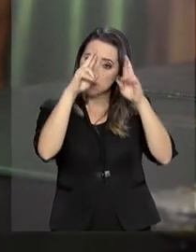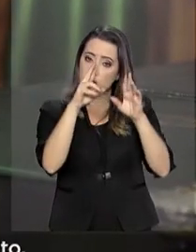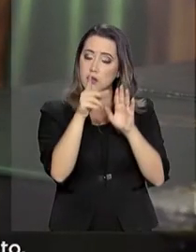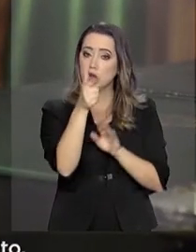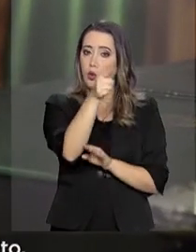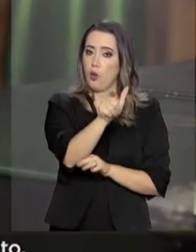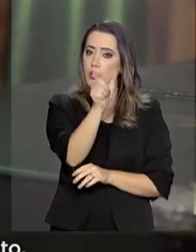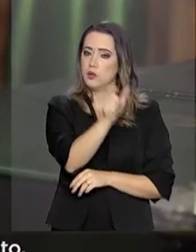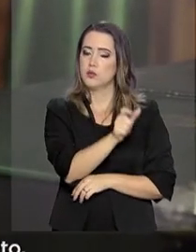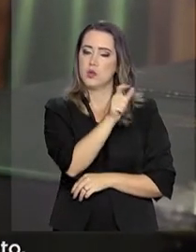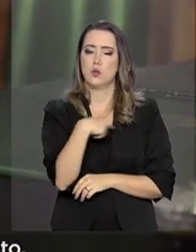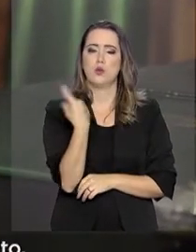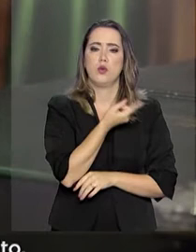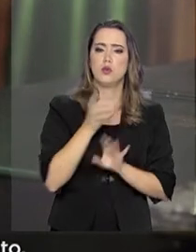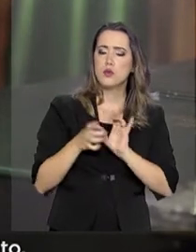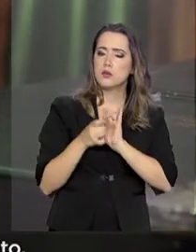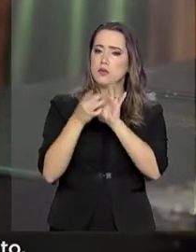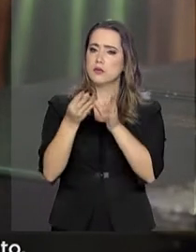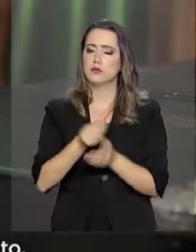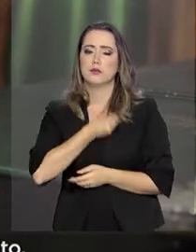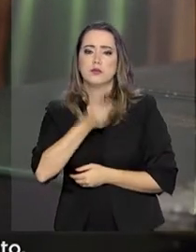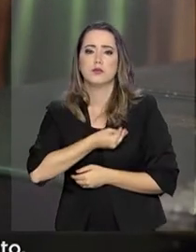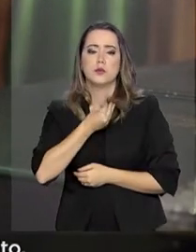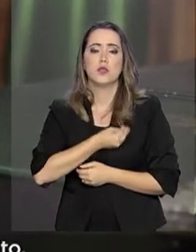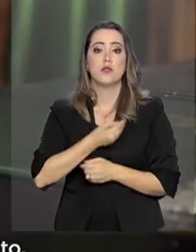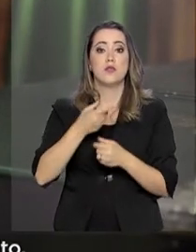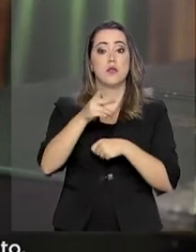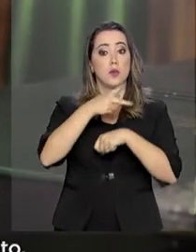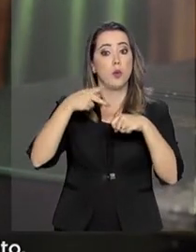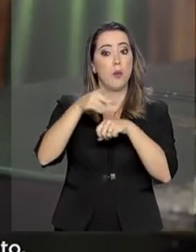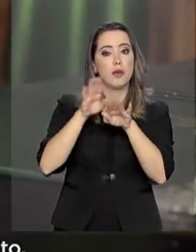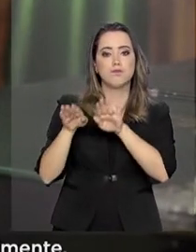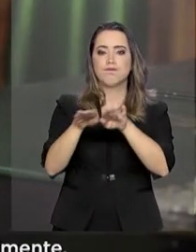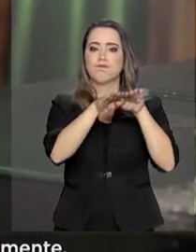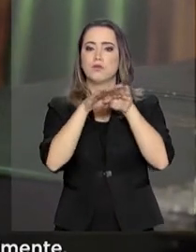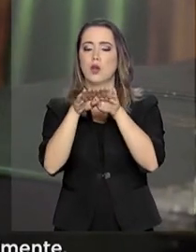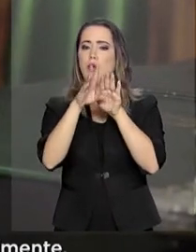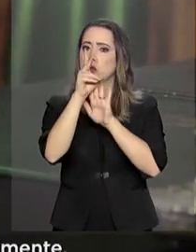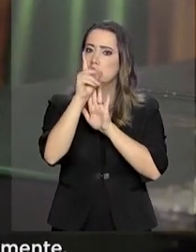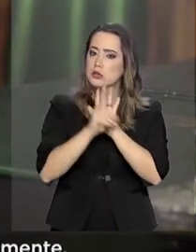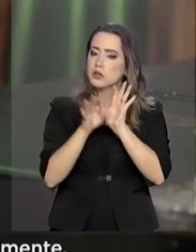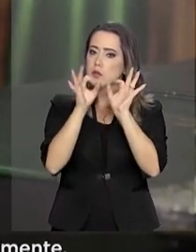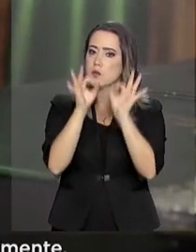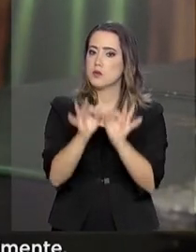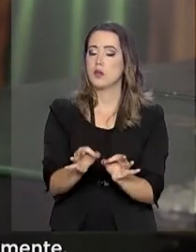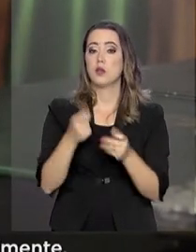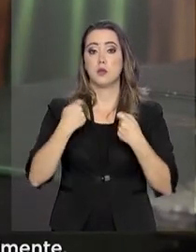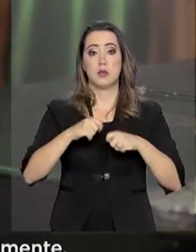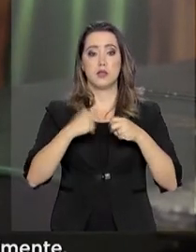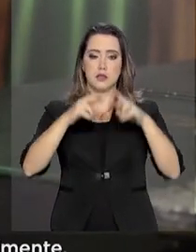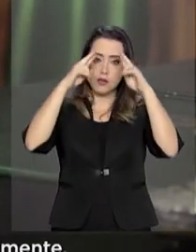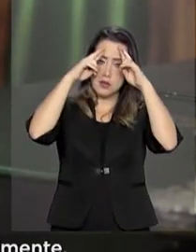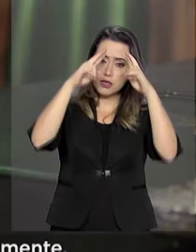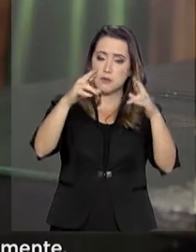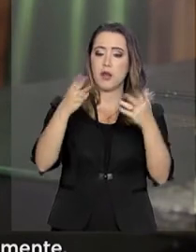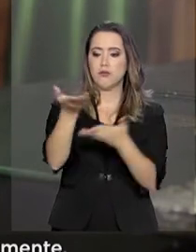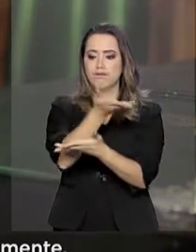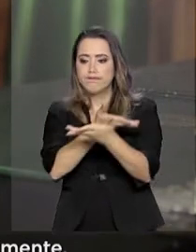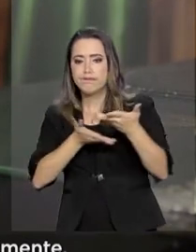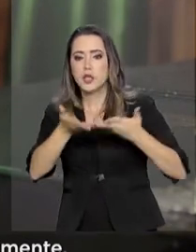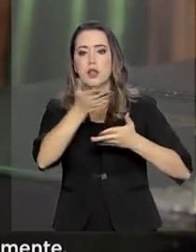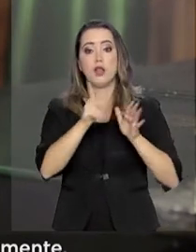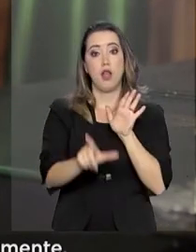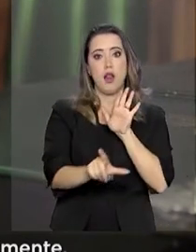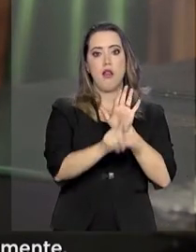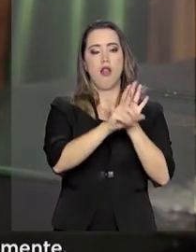somos livres e vivemos em um estado democrático de direito onde deve haver o respeito mútuo respeito às